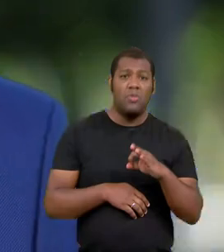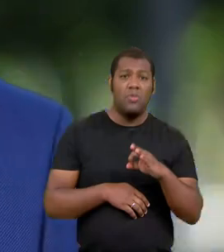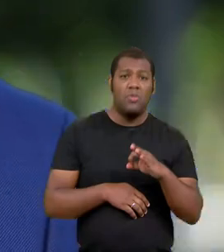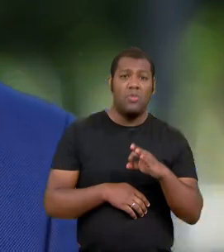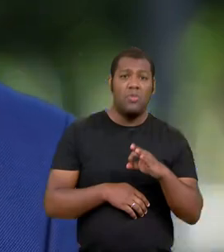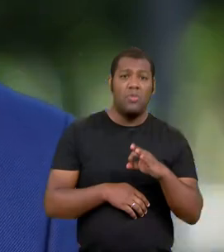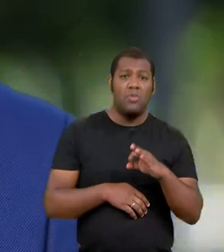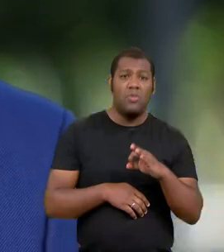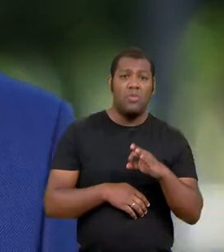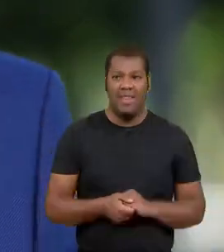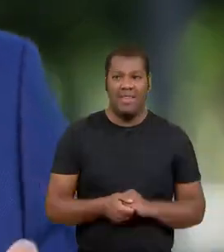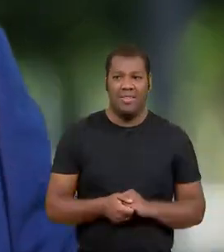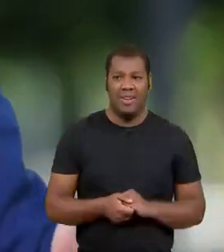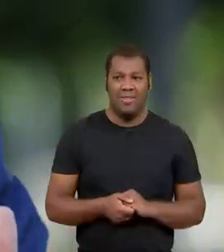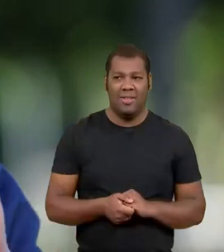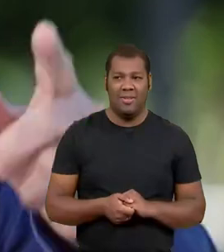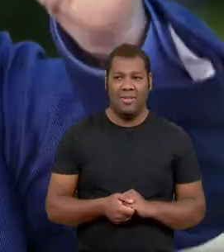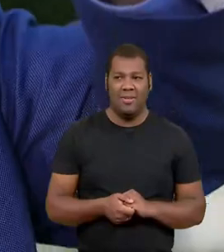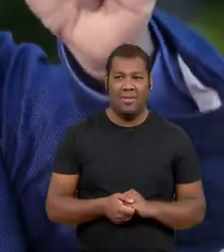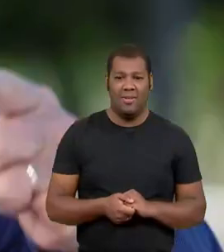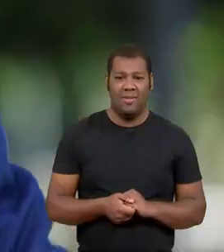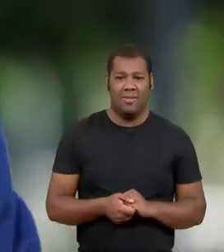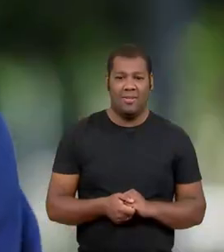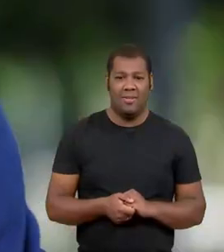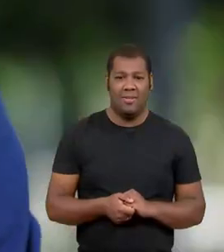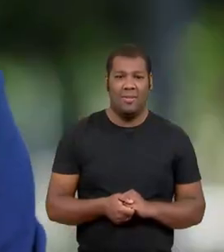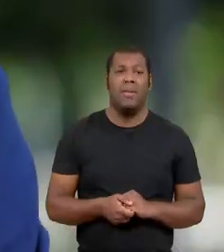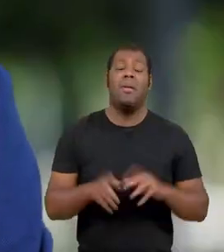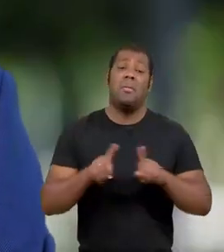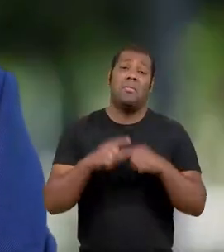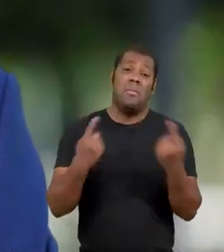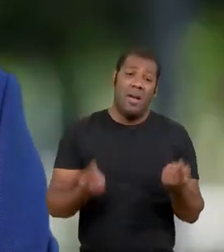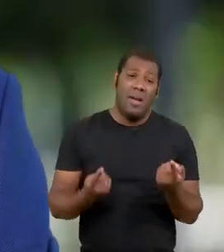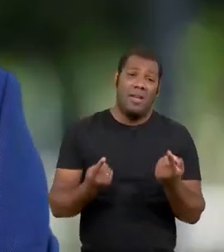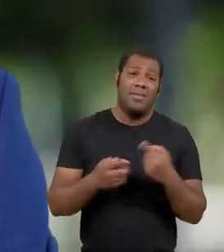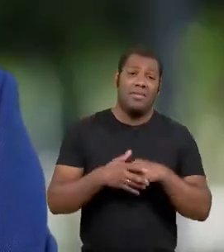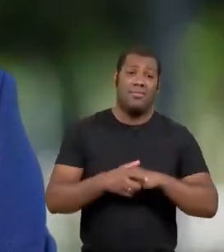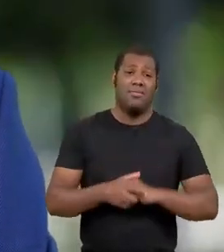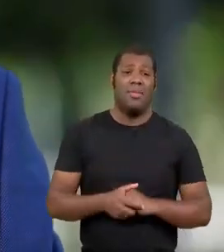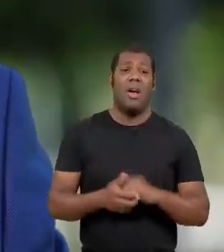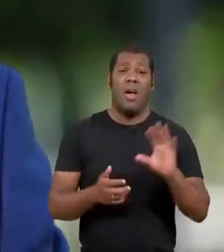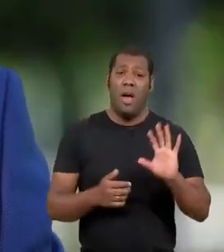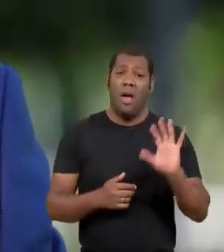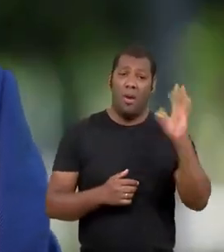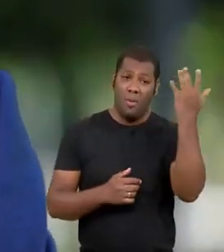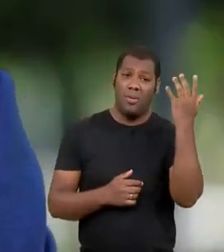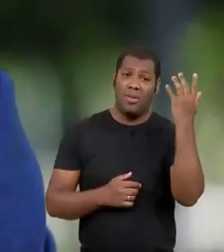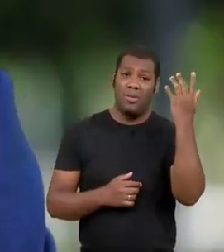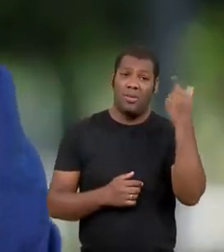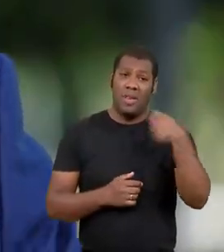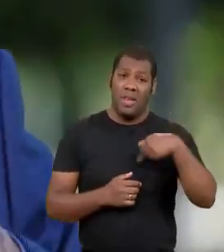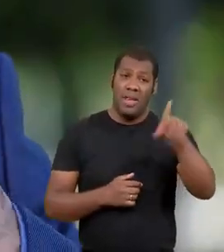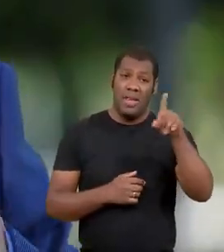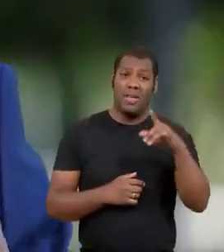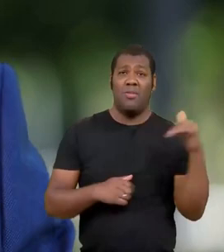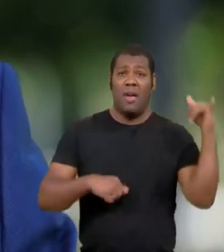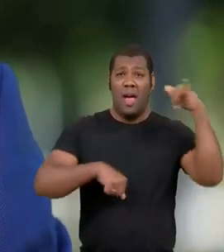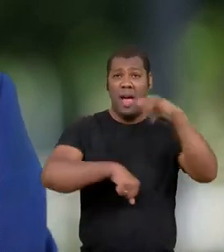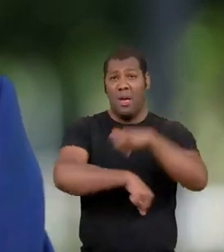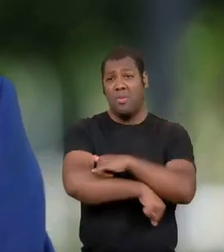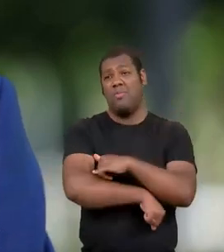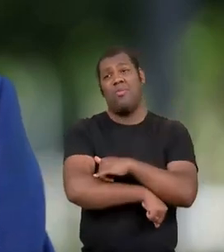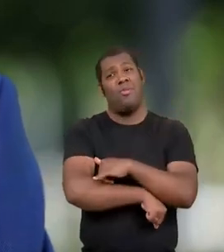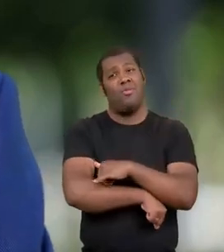pela gente que eu fiz a ele mas lamentavelmente a gente não podia porque tava fechado no aeroporto lá em Rio Verde a gente não podia descer mas